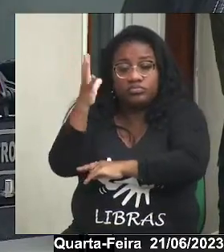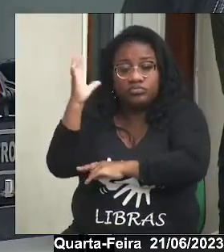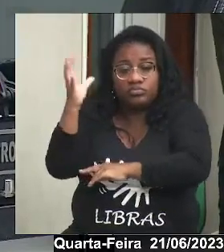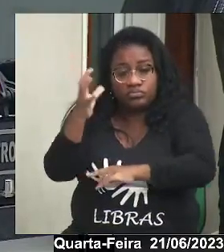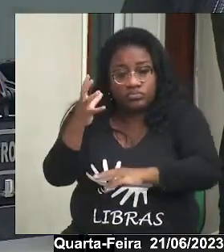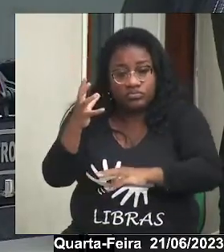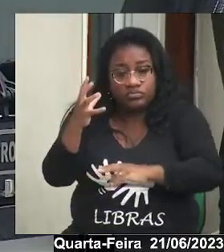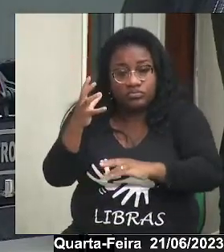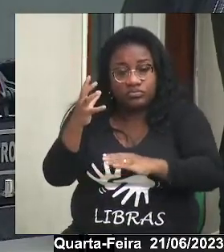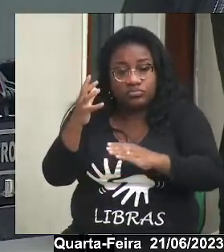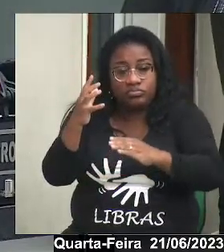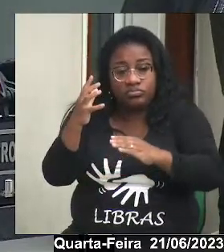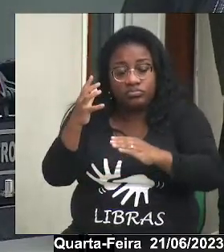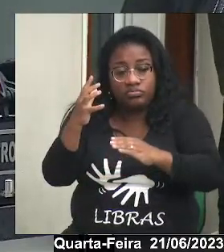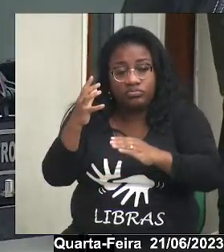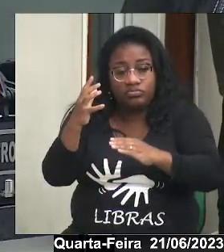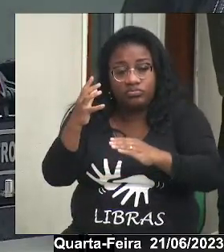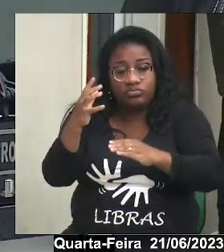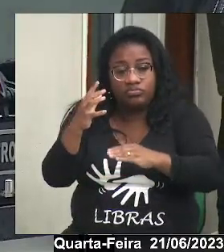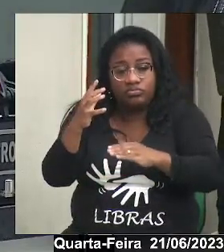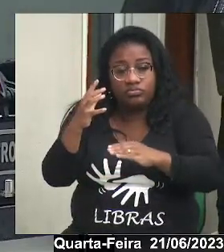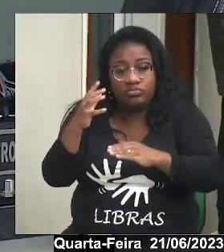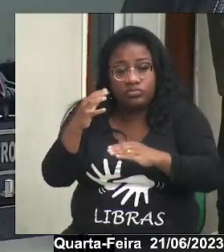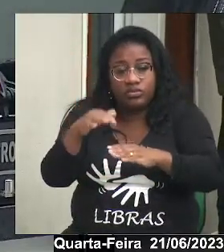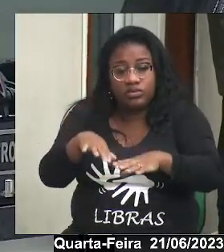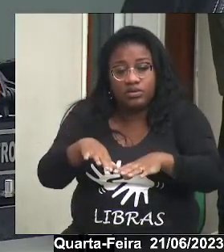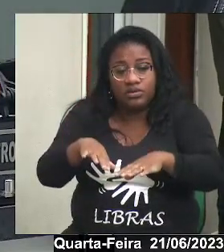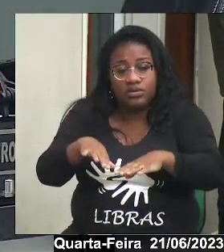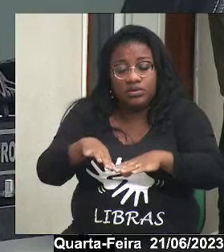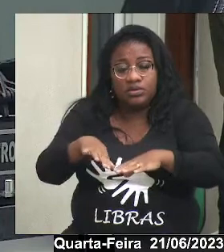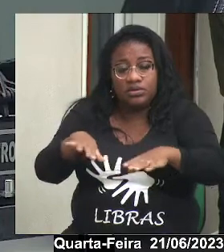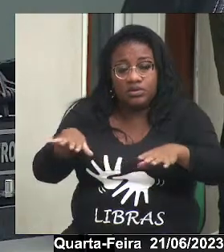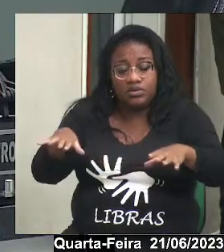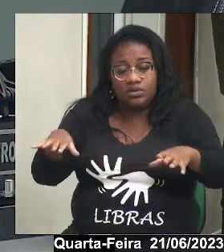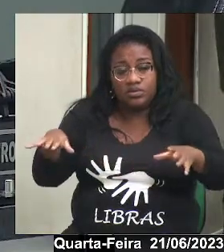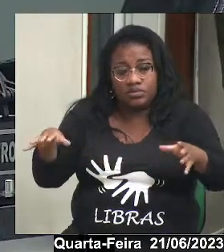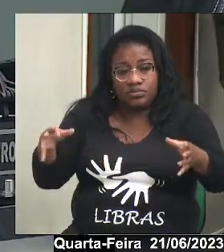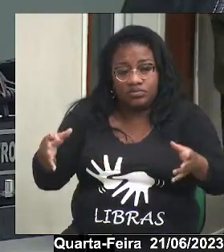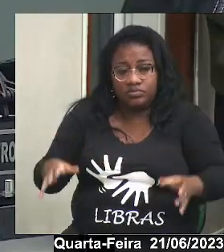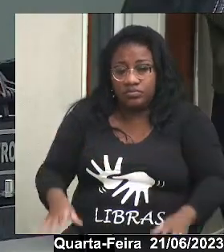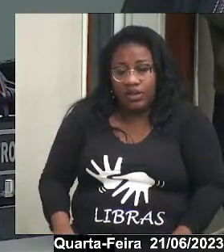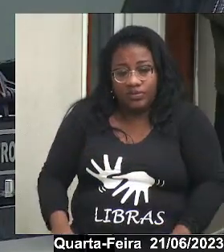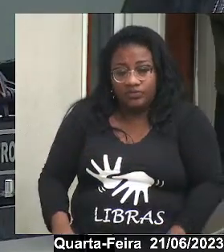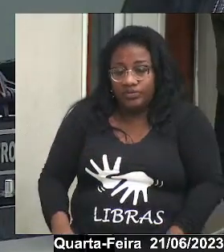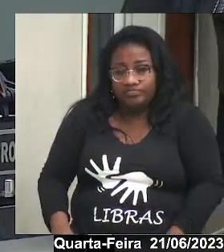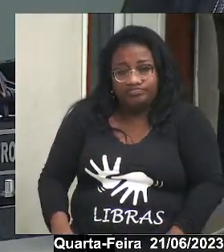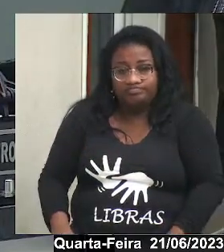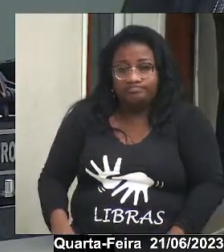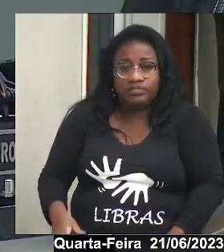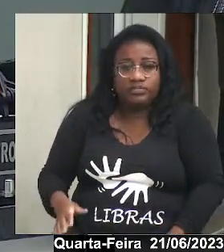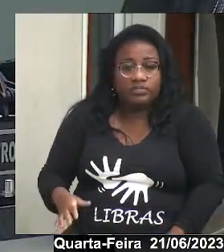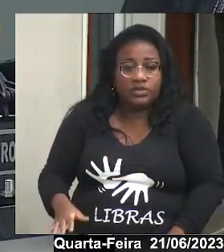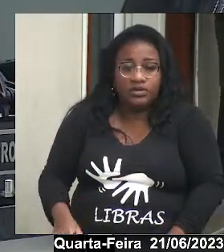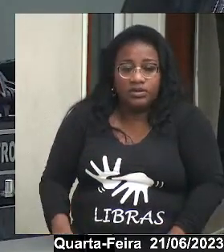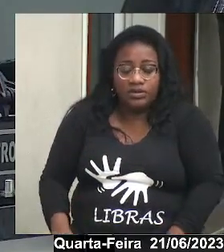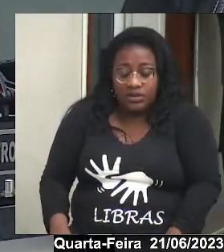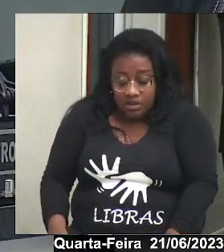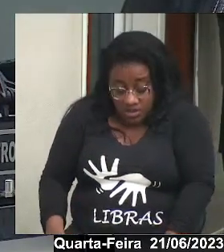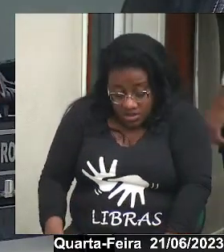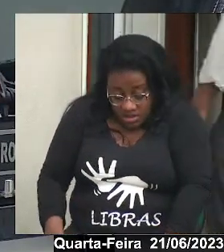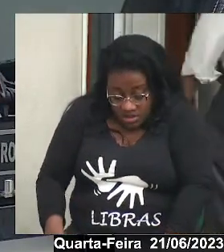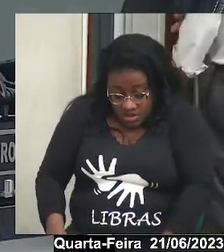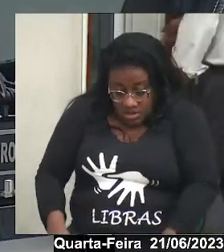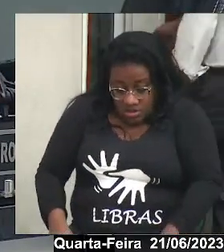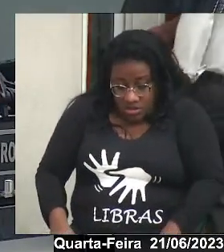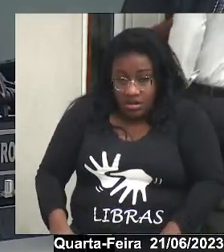tem uma lixeira. Na verdade, não é uma lixeira, é uma caçamba que ela vem trazendo grande transtorno para a população. Por quê? Porque o pessoal usa ela